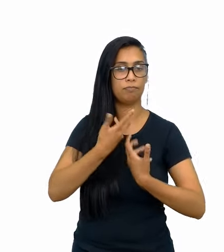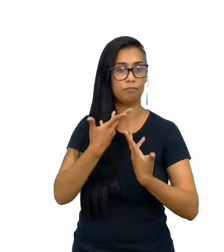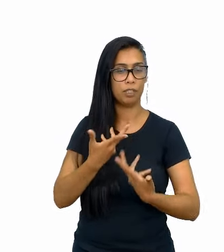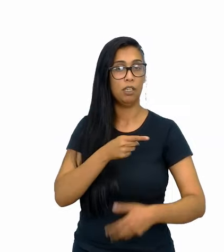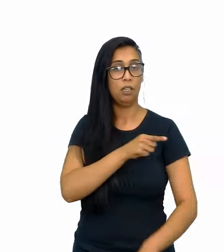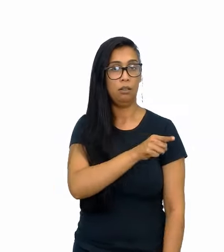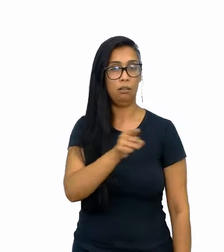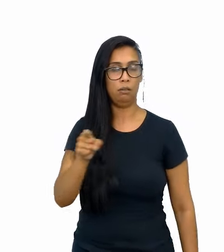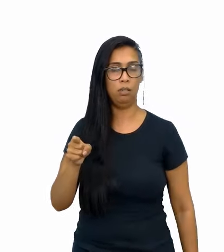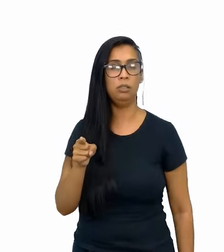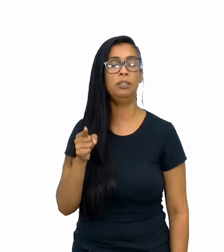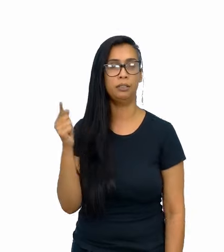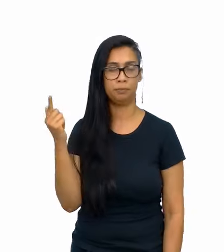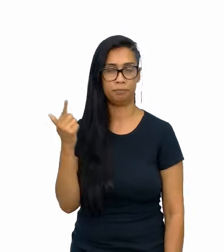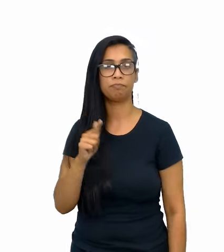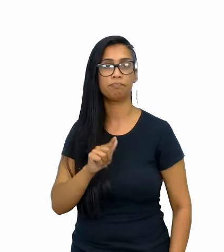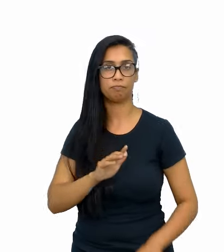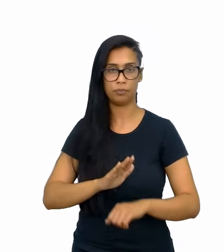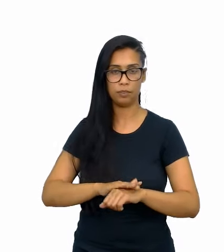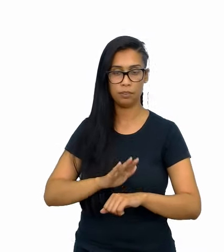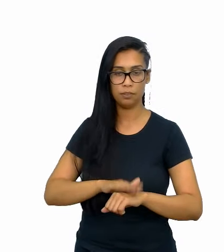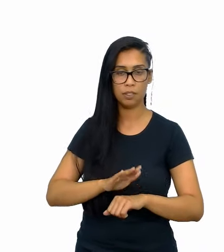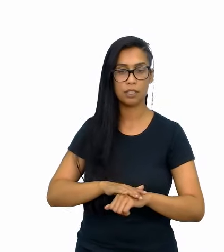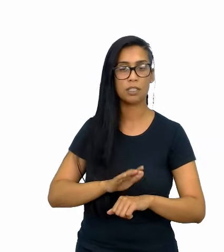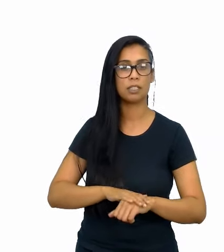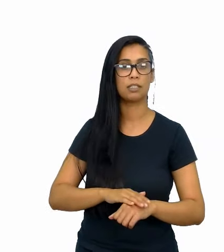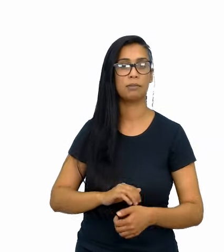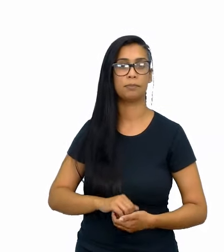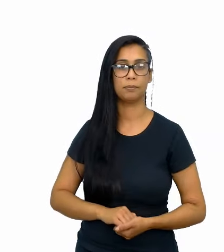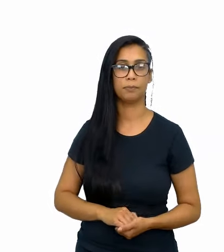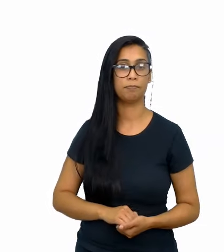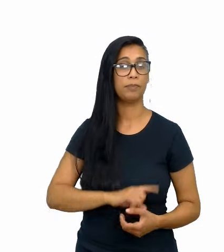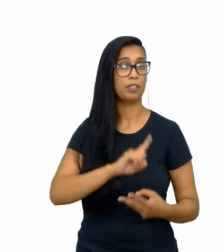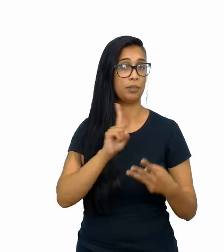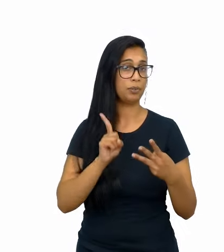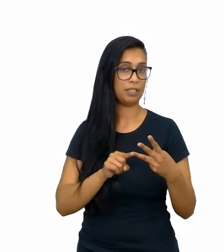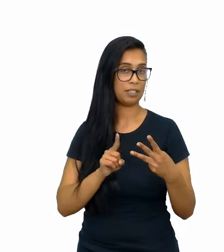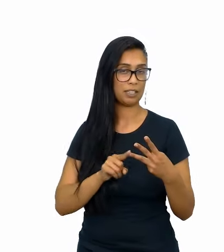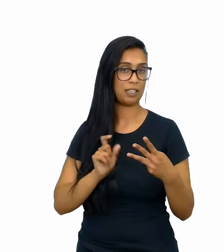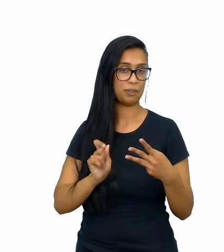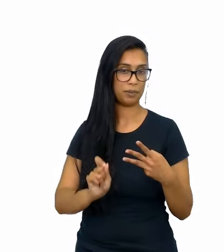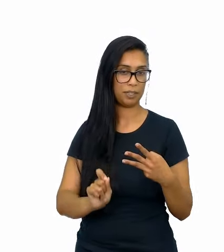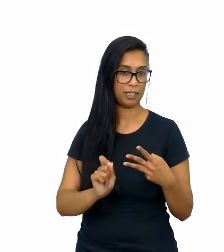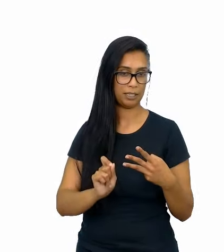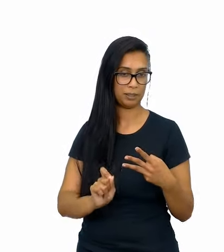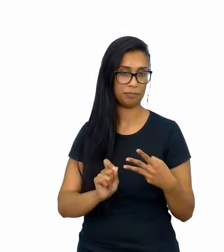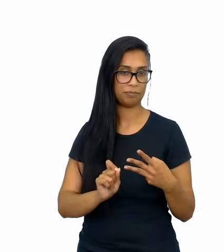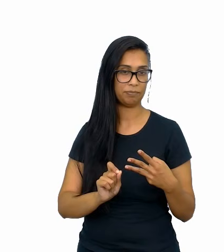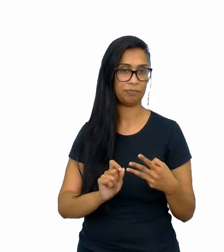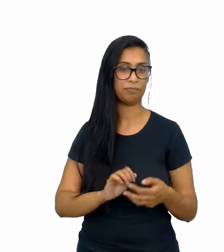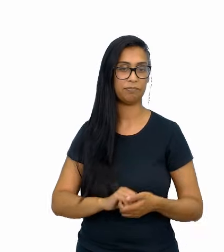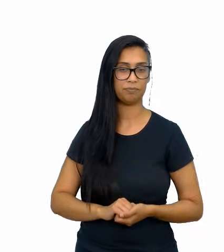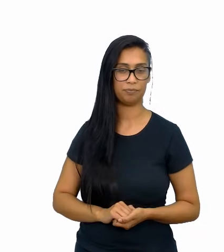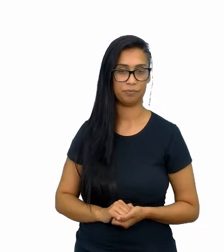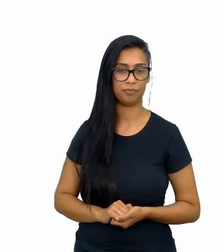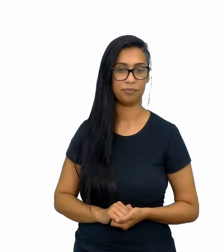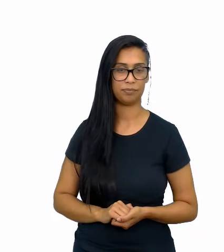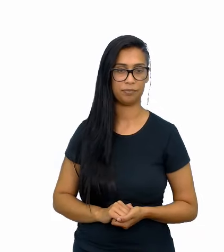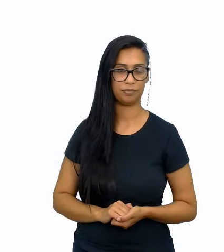vocês realizam, as intervenções, e, finalmente, aliás, e no segundo momento, nós